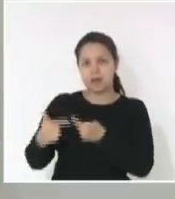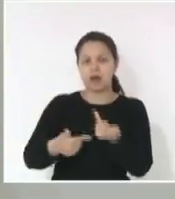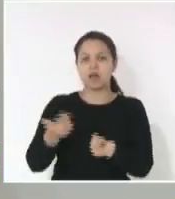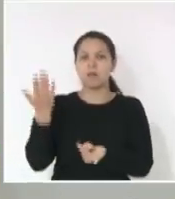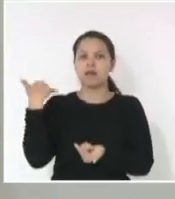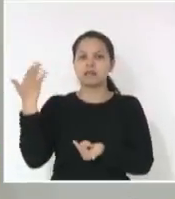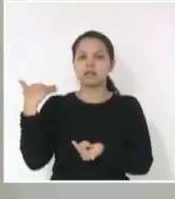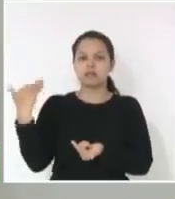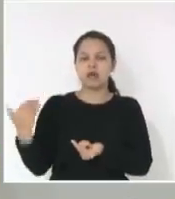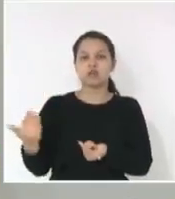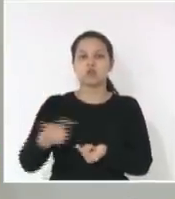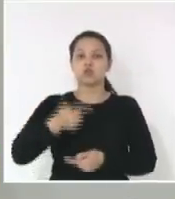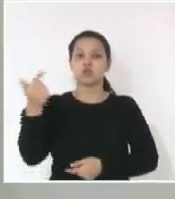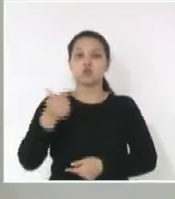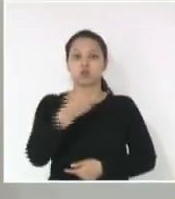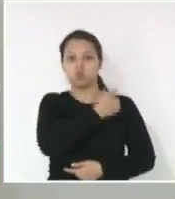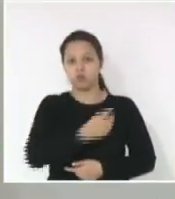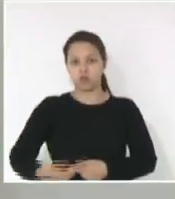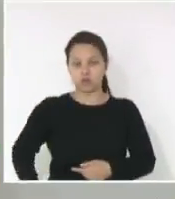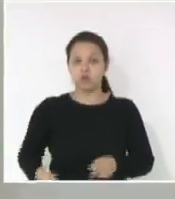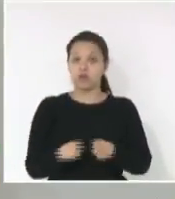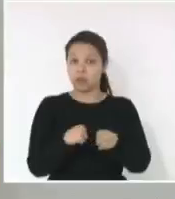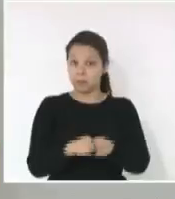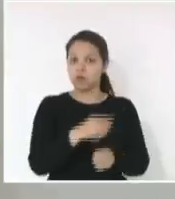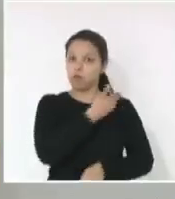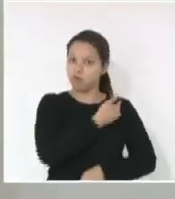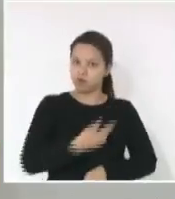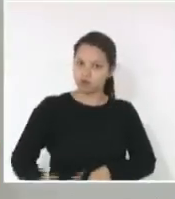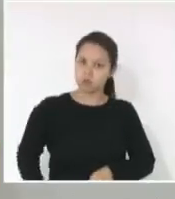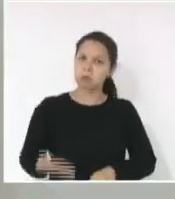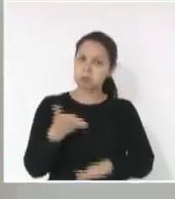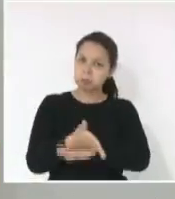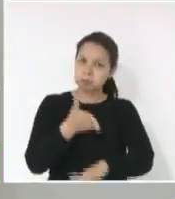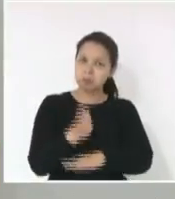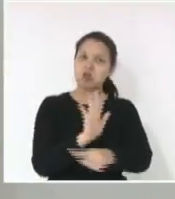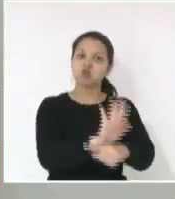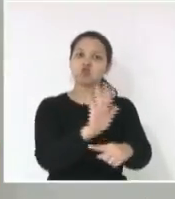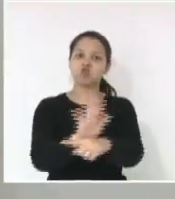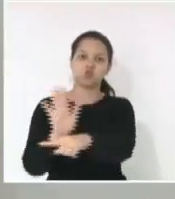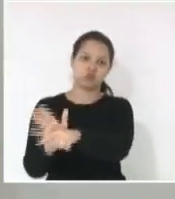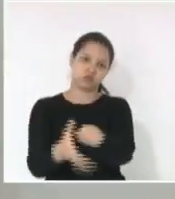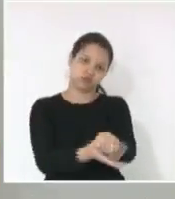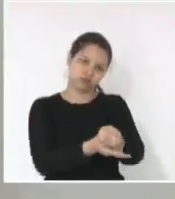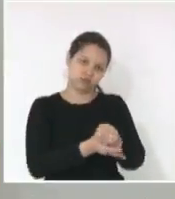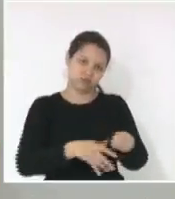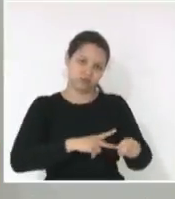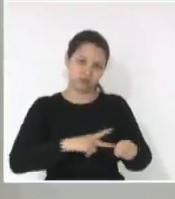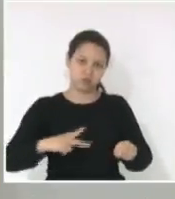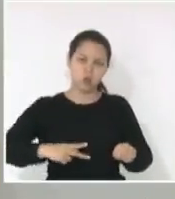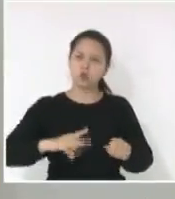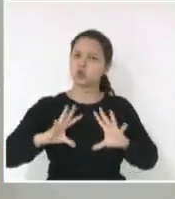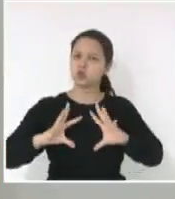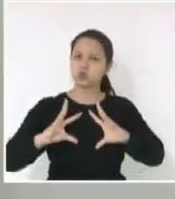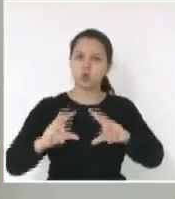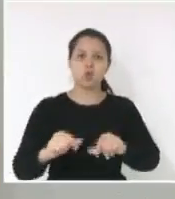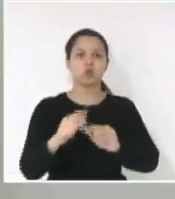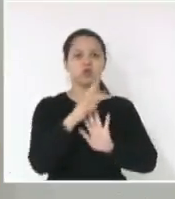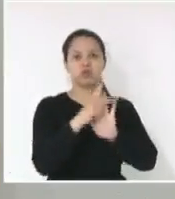vice-governador e governador, foi muito atuante na área da segurança pública, todos os projetos